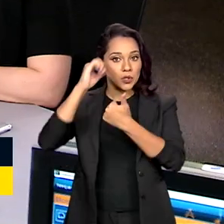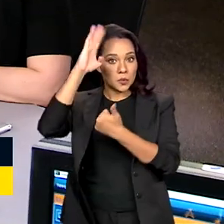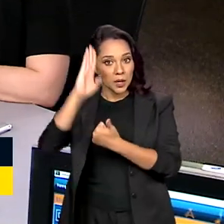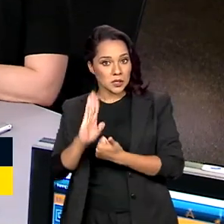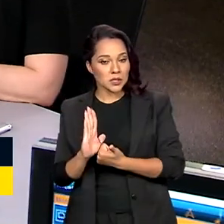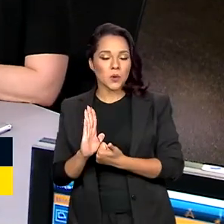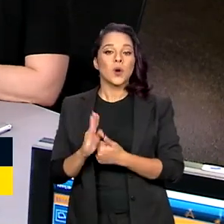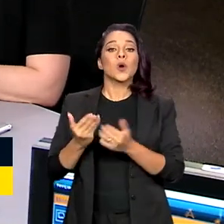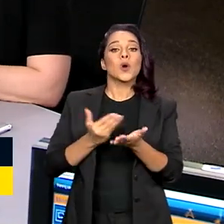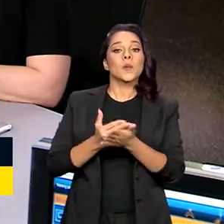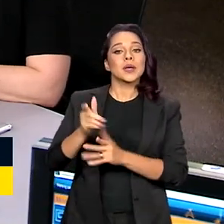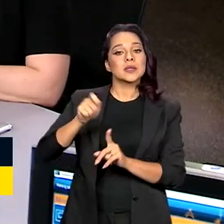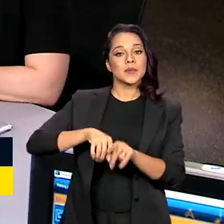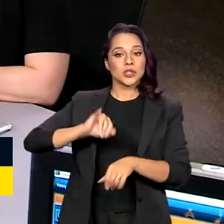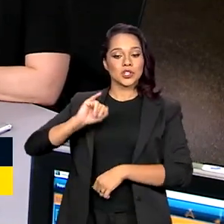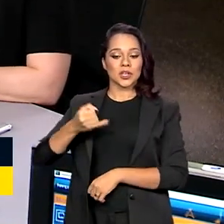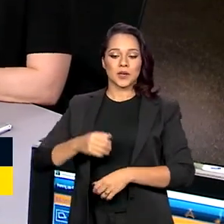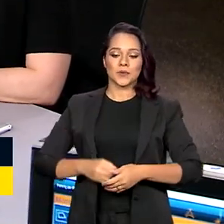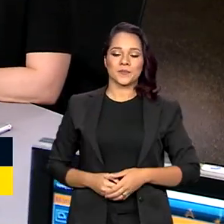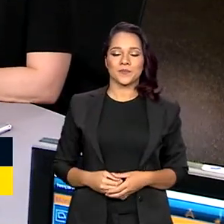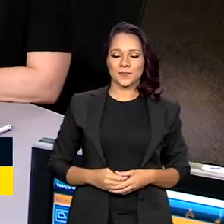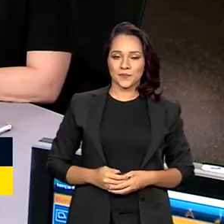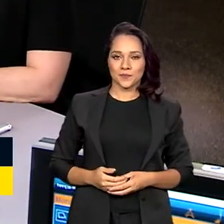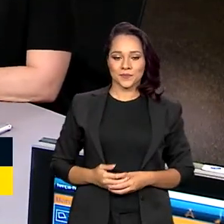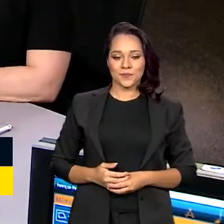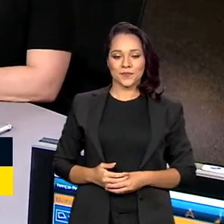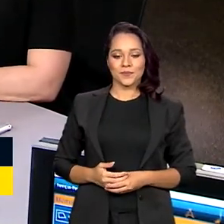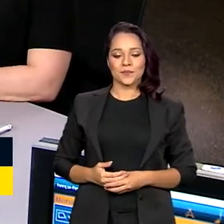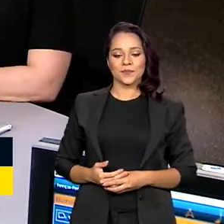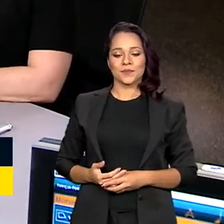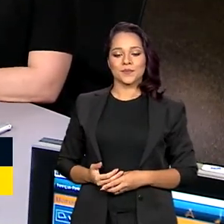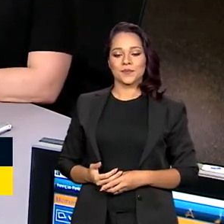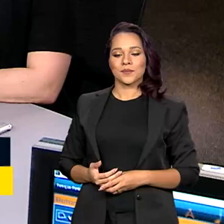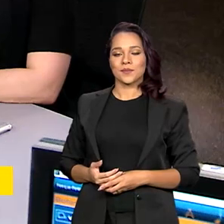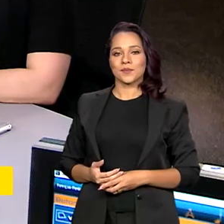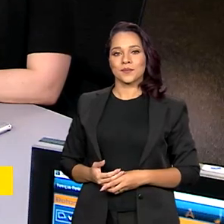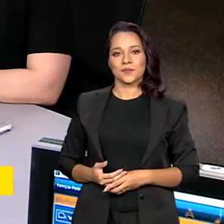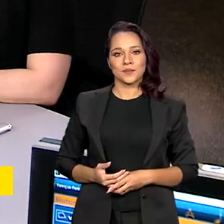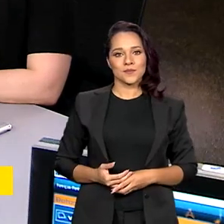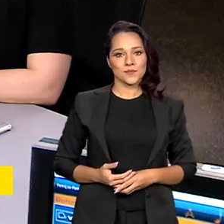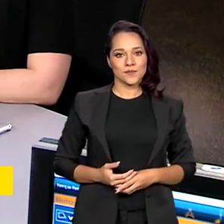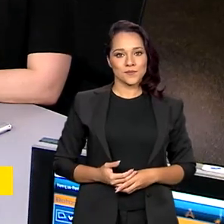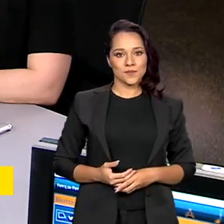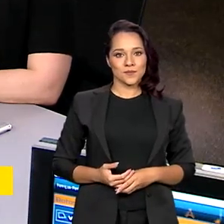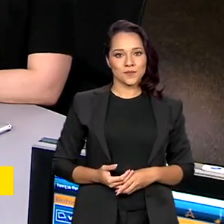Brasil a partir de janeiro. Reportagem Gabriela Noronha.